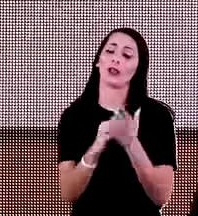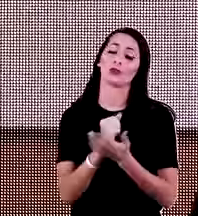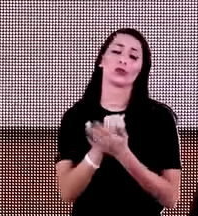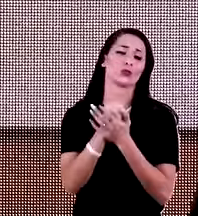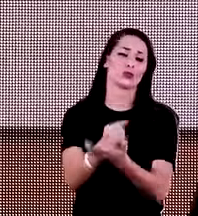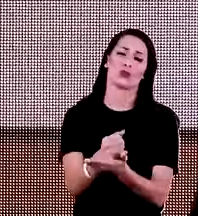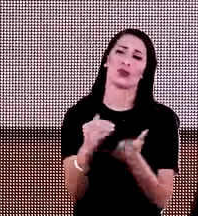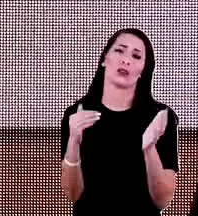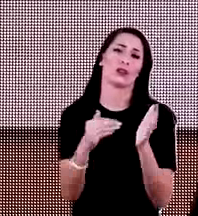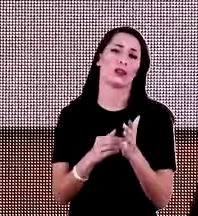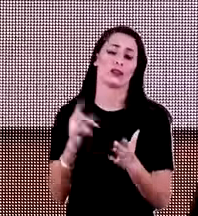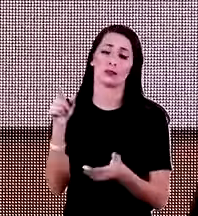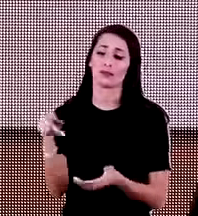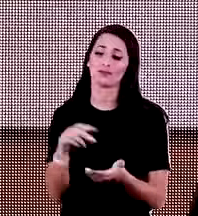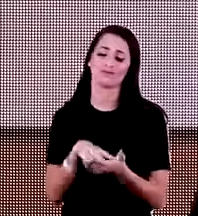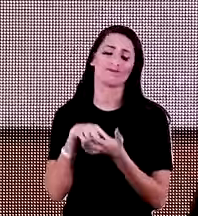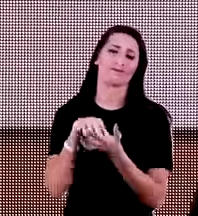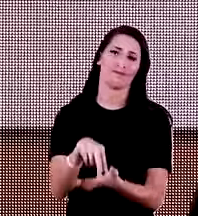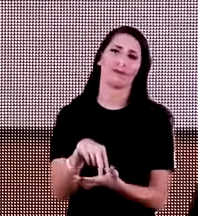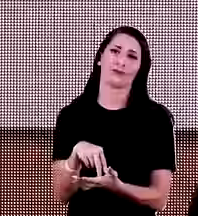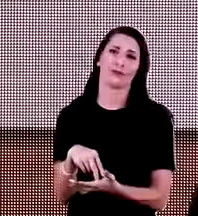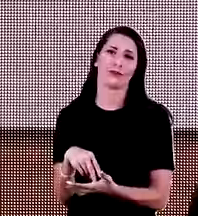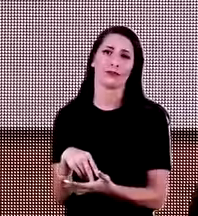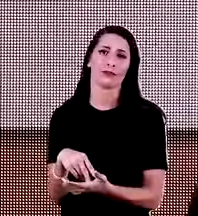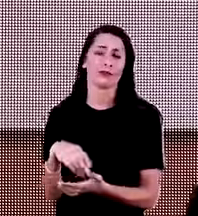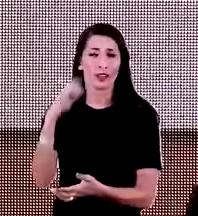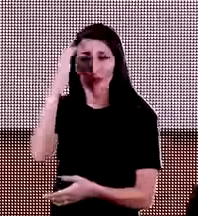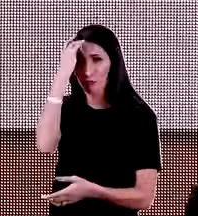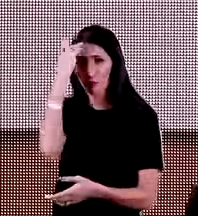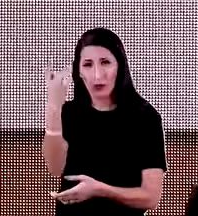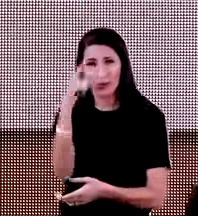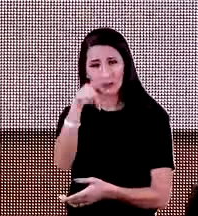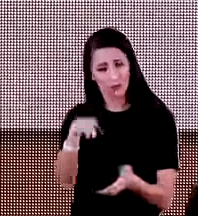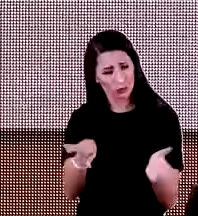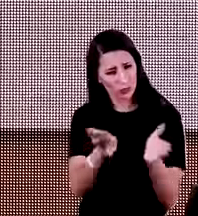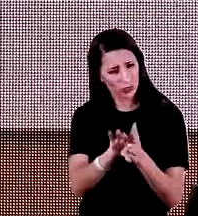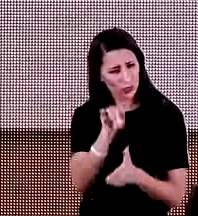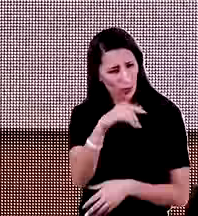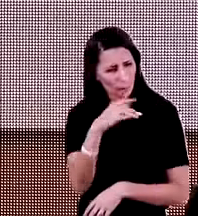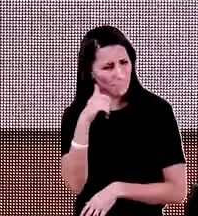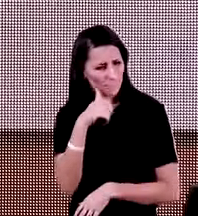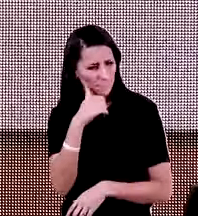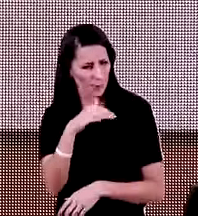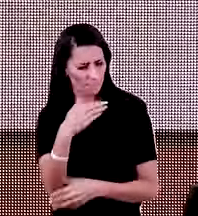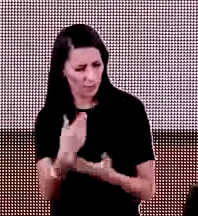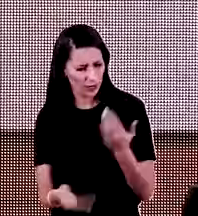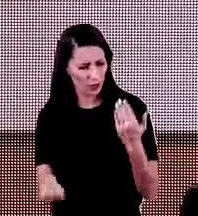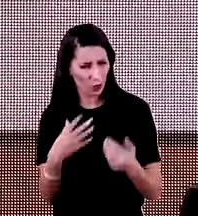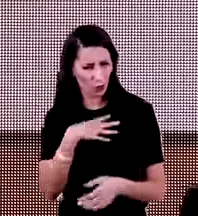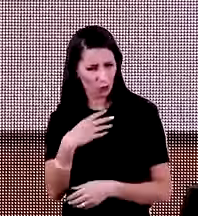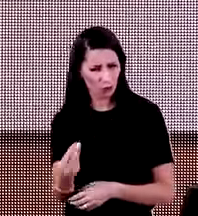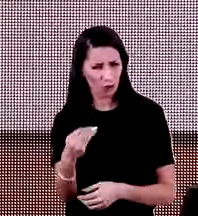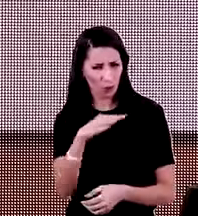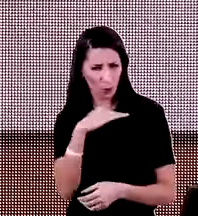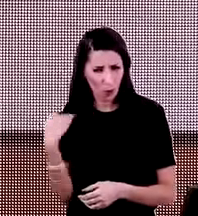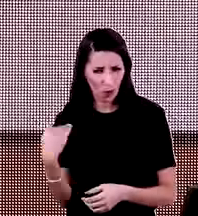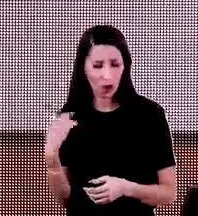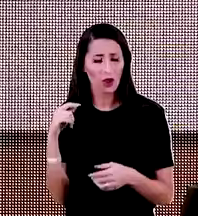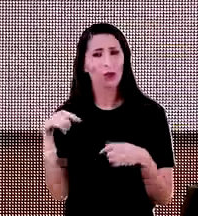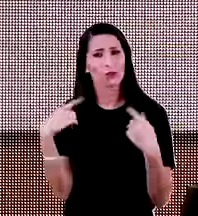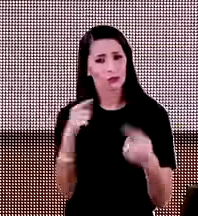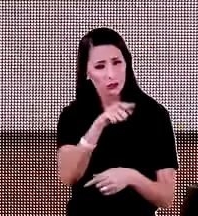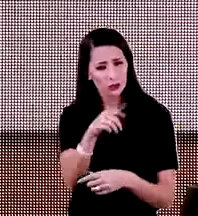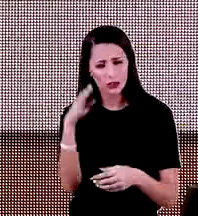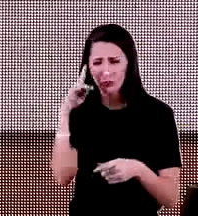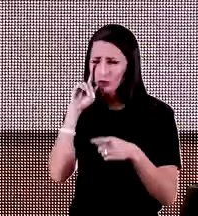gente, chegar num velório e chorar com uma mãe que perdeu um filho. Mas um amigo de verdade chora até ver aquela mãe